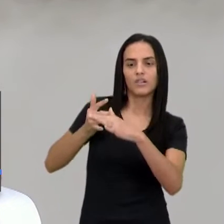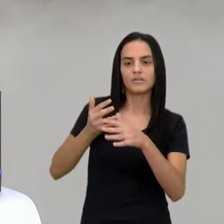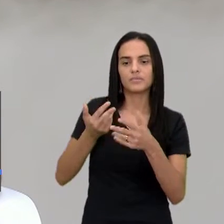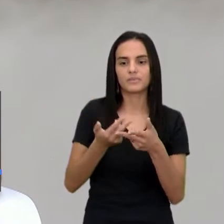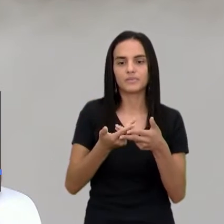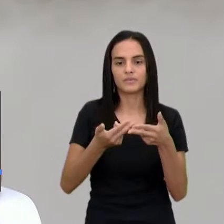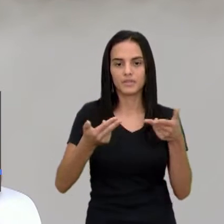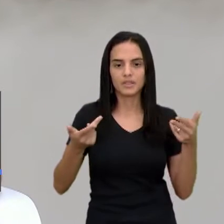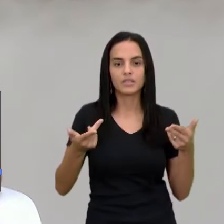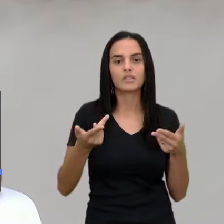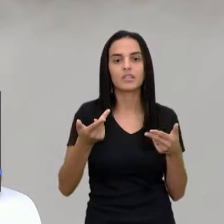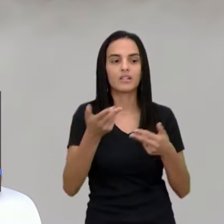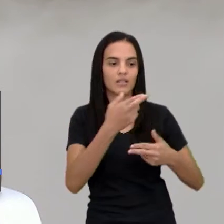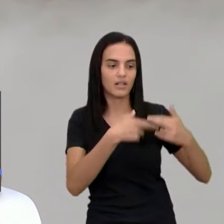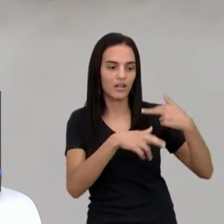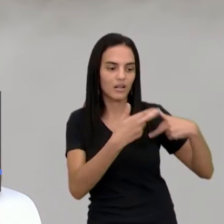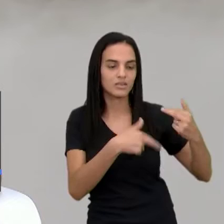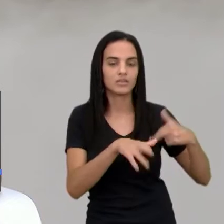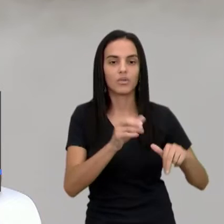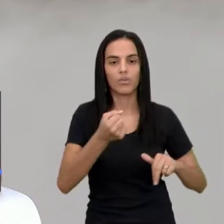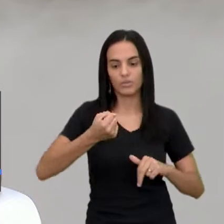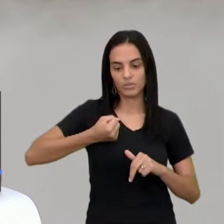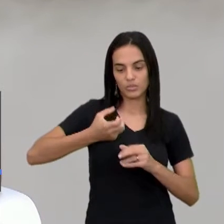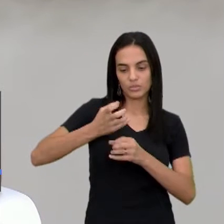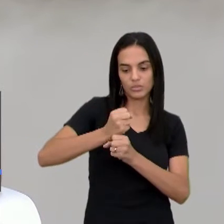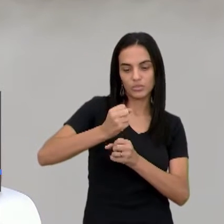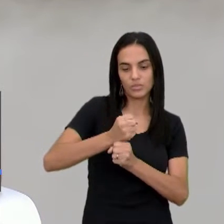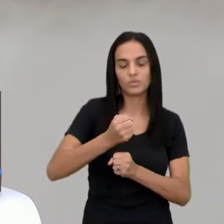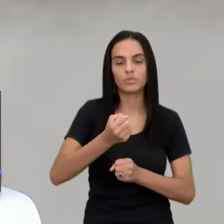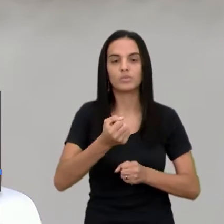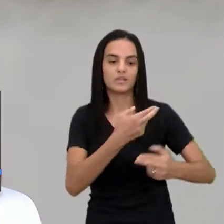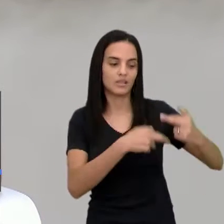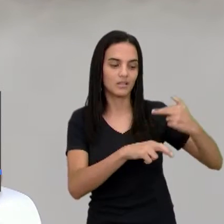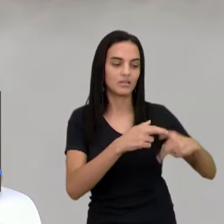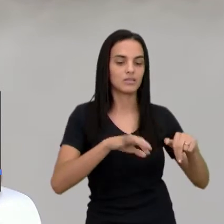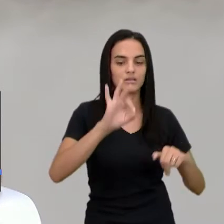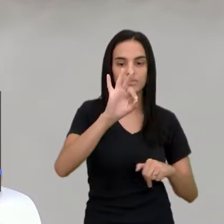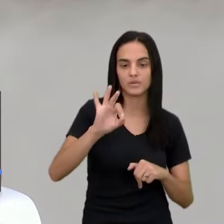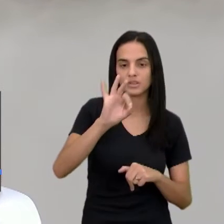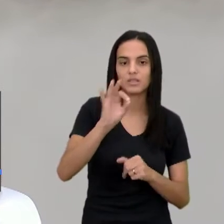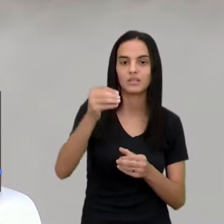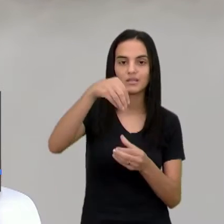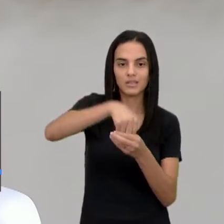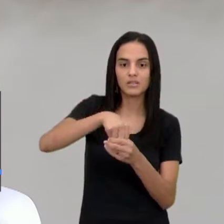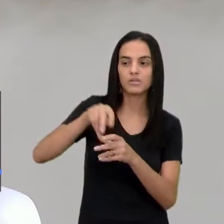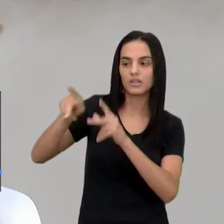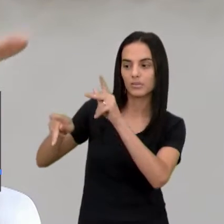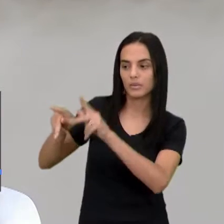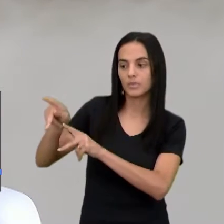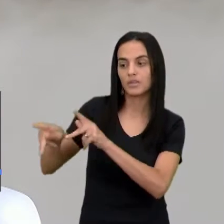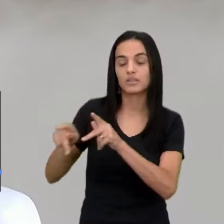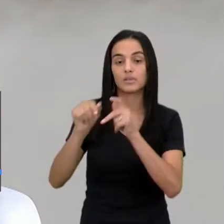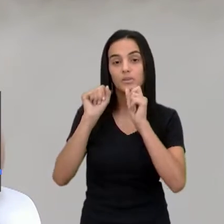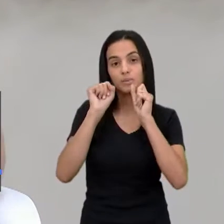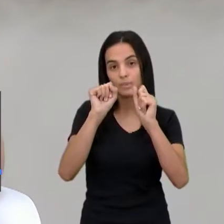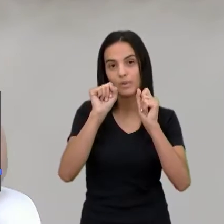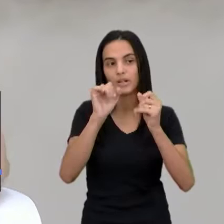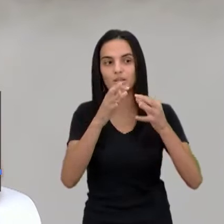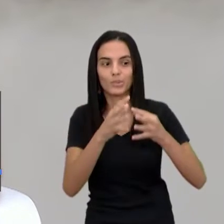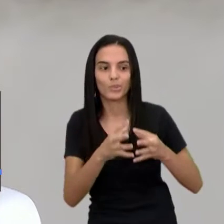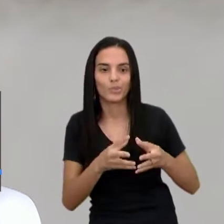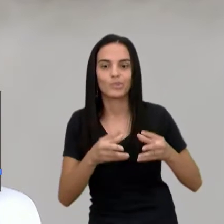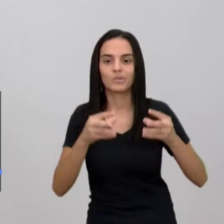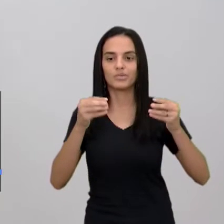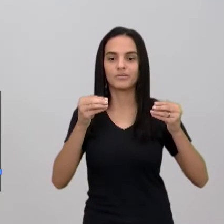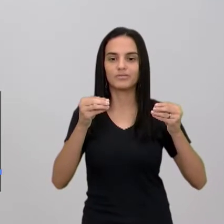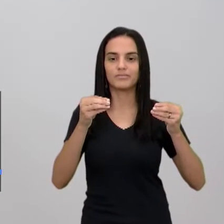relação aos números, em relação à porcentagem deles dentro da população, isso acaba meio que se dissolvendo, né?